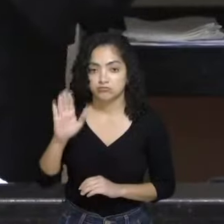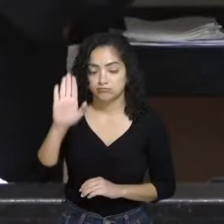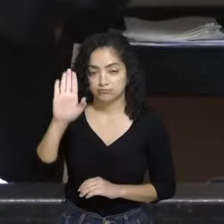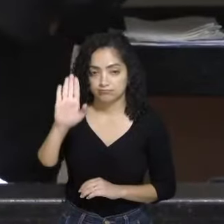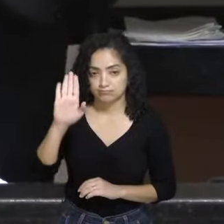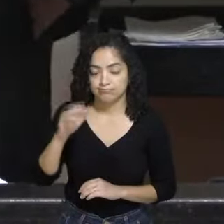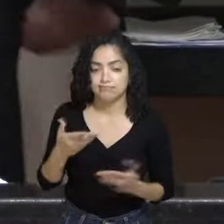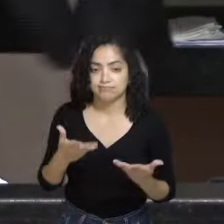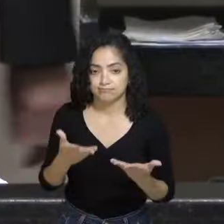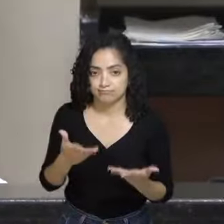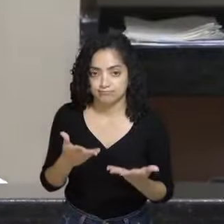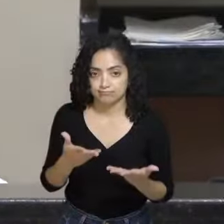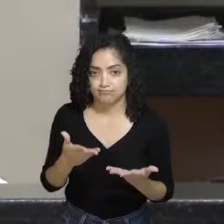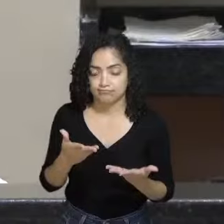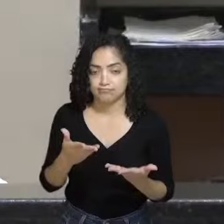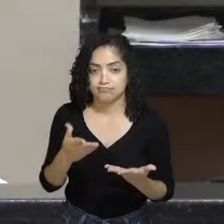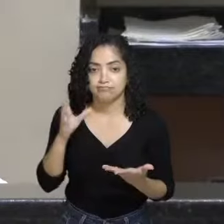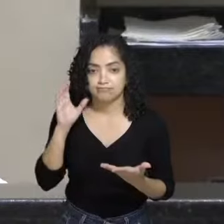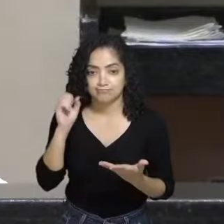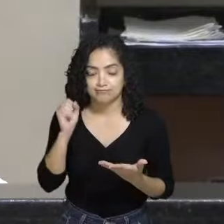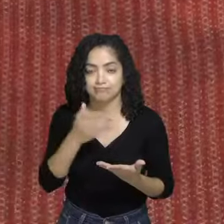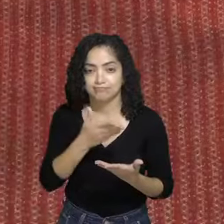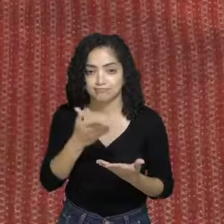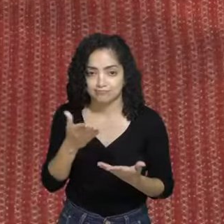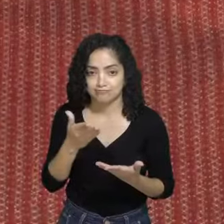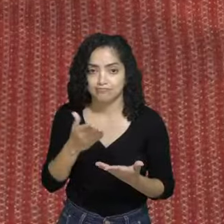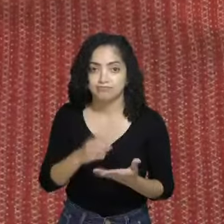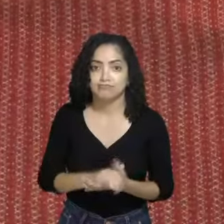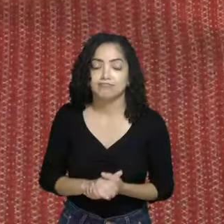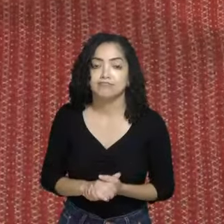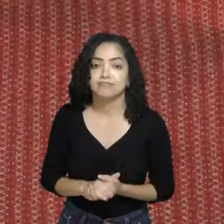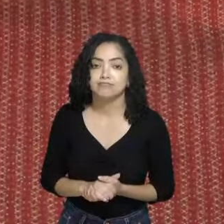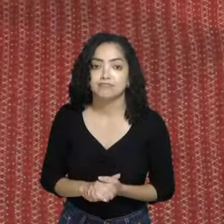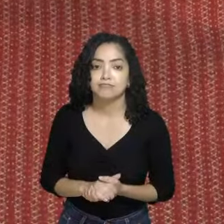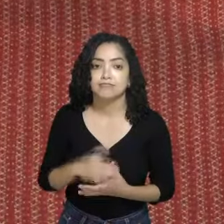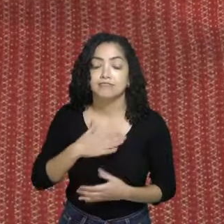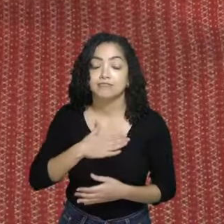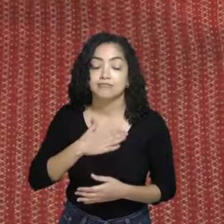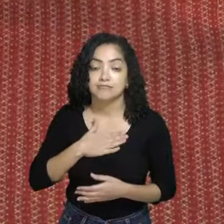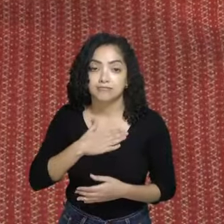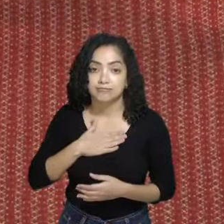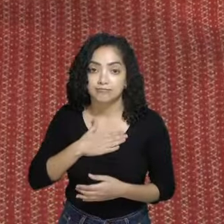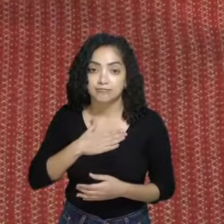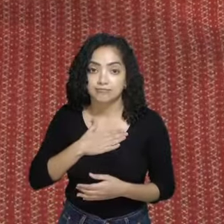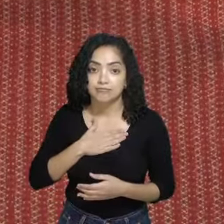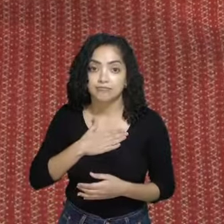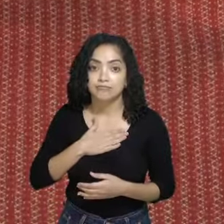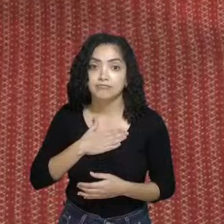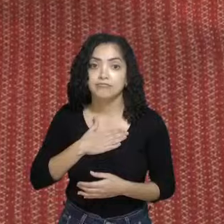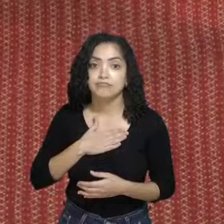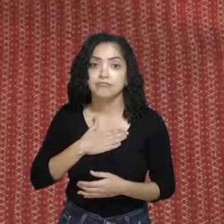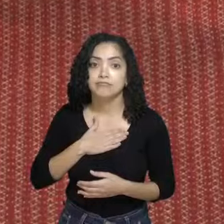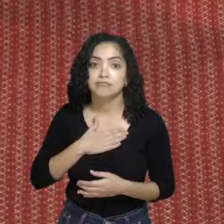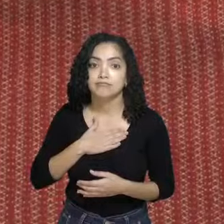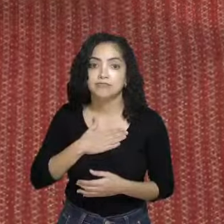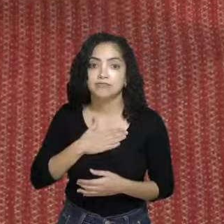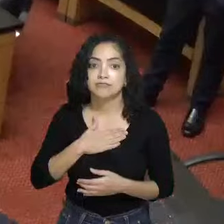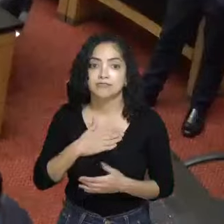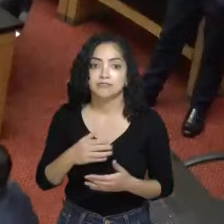Vossa Excelência, que sempre também, tem uma locução também na redação que... final. E gostaria que Vossa Excelência inovasse. Faz o pacote